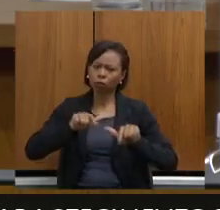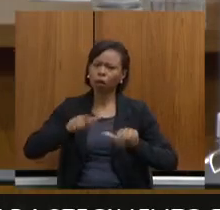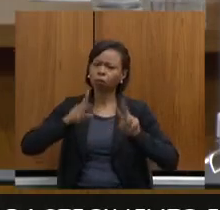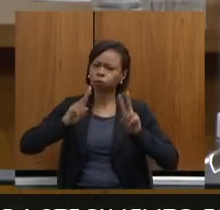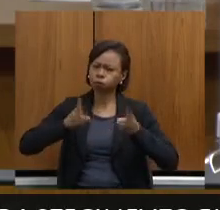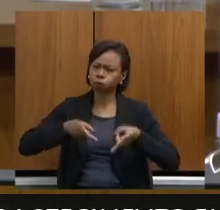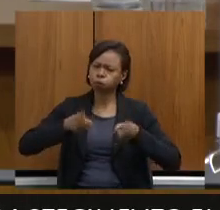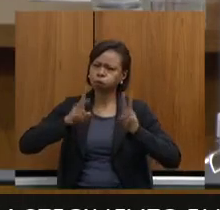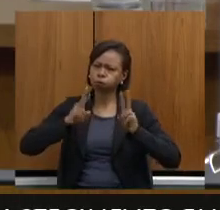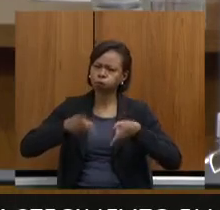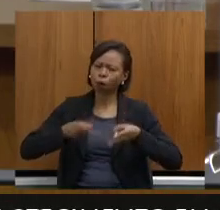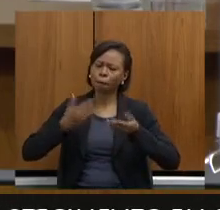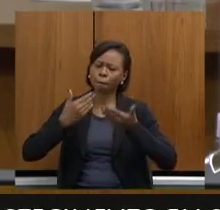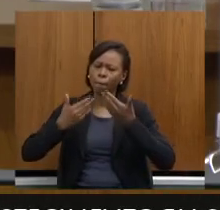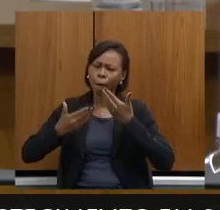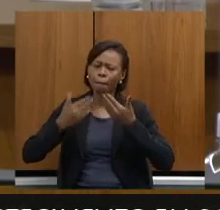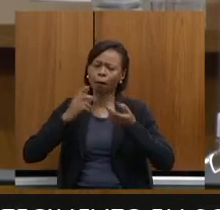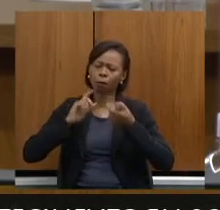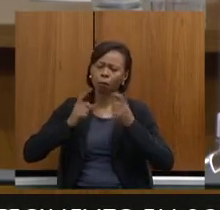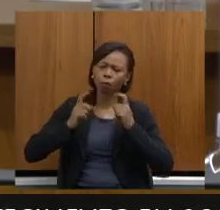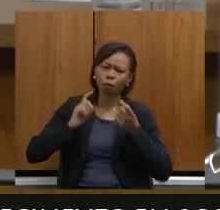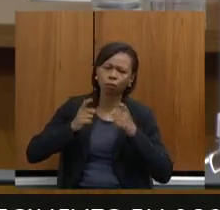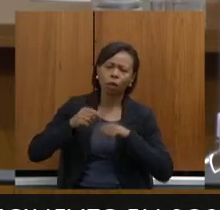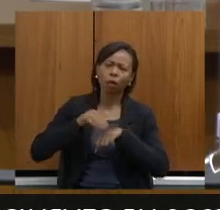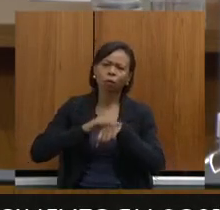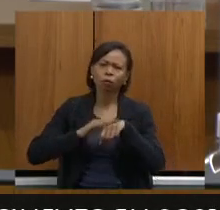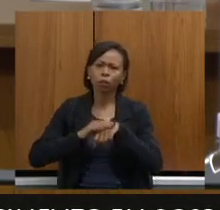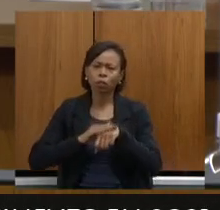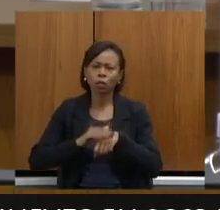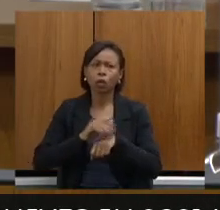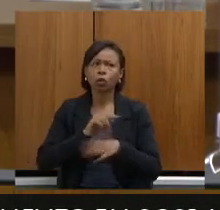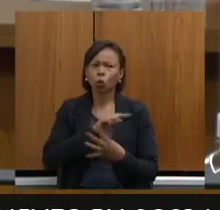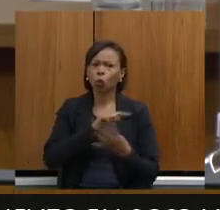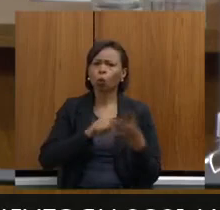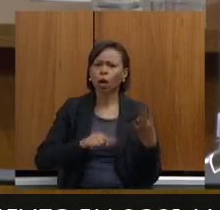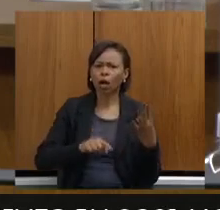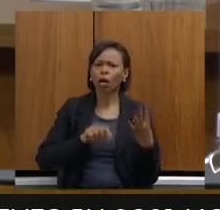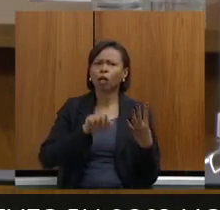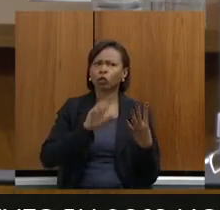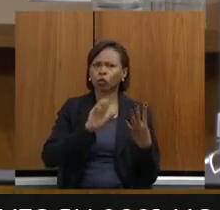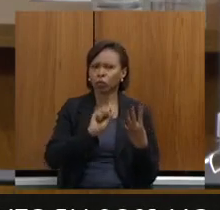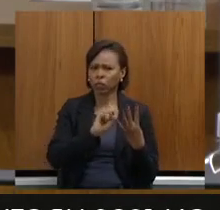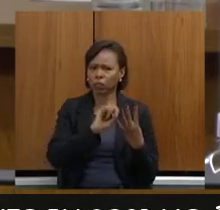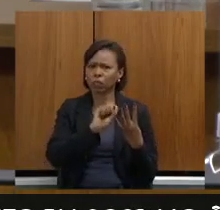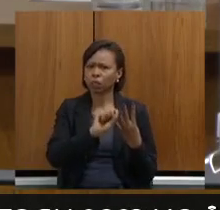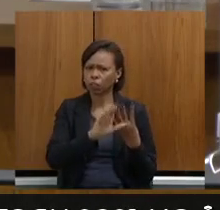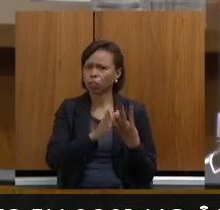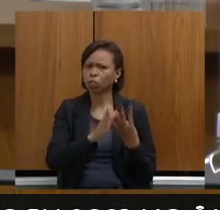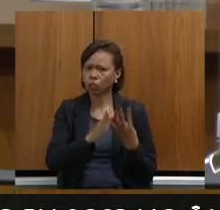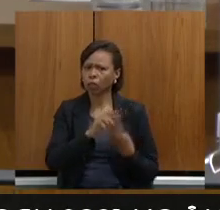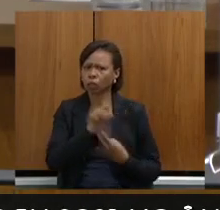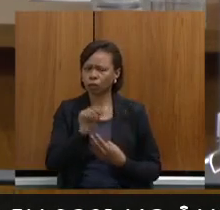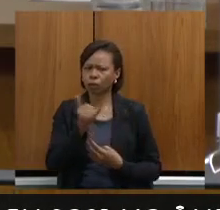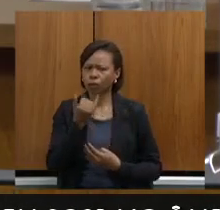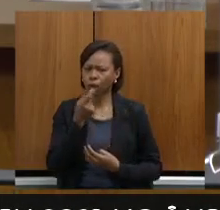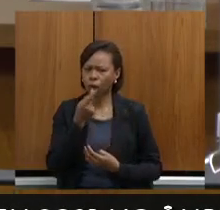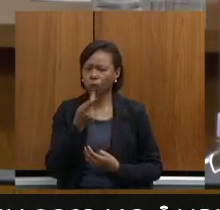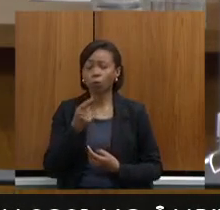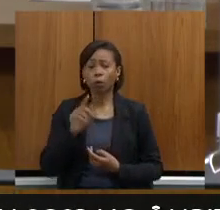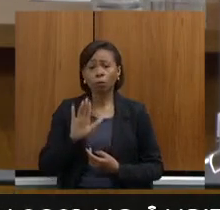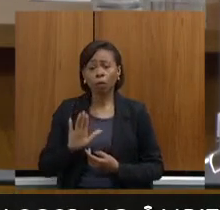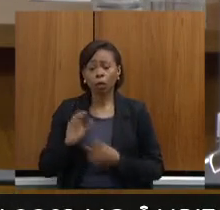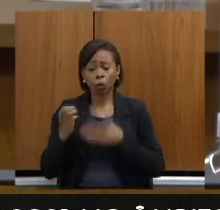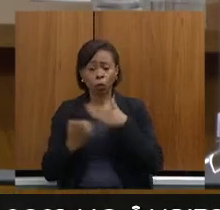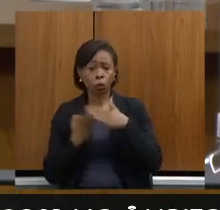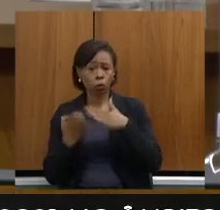Como surgiu a gente acabou de auditar 446 mas é algo que também é o consórcio